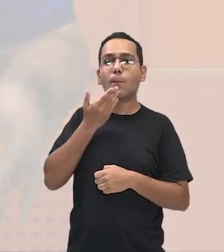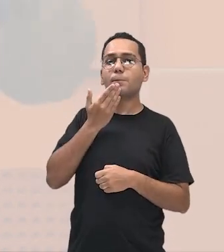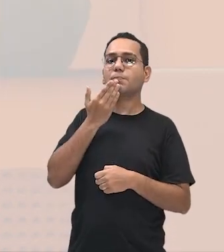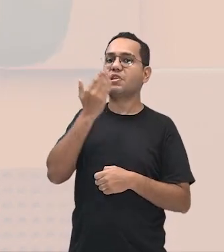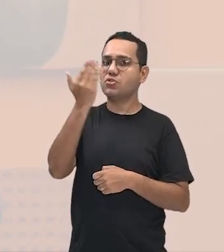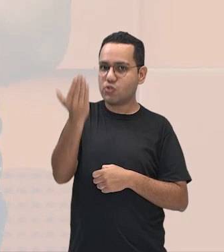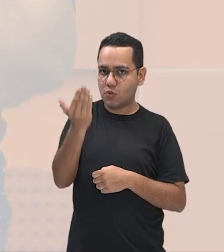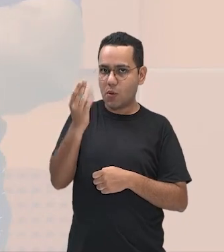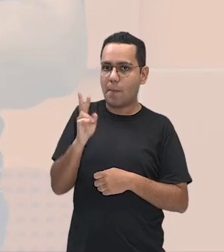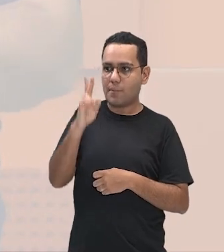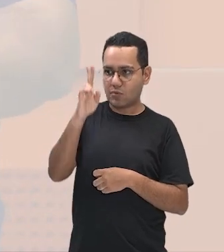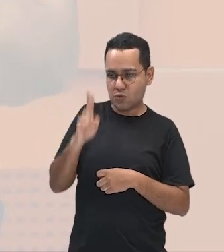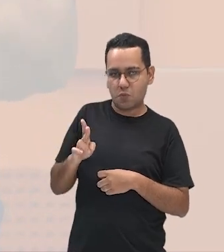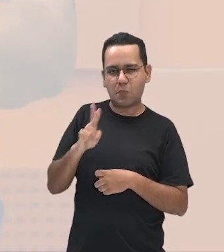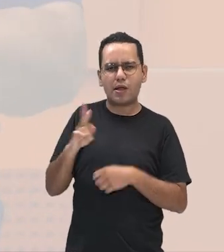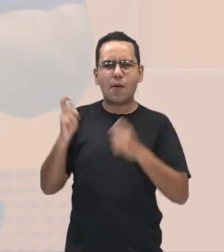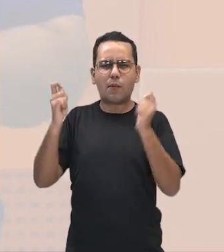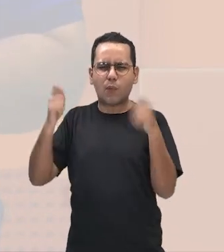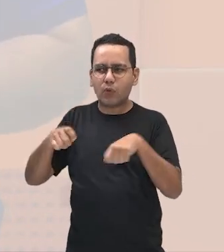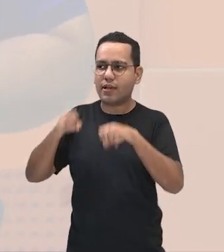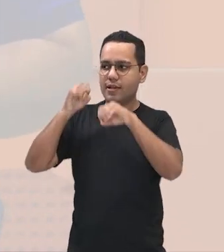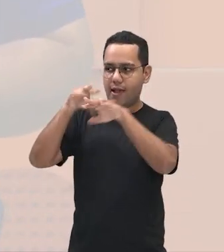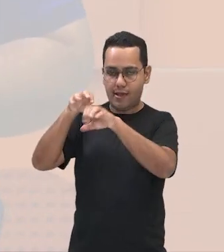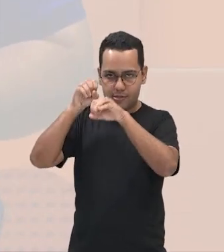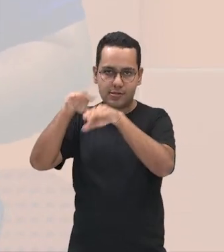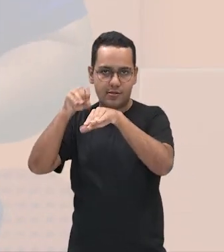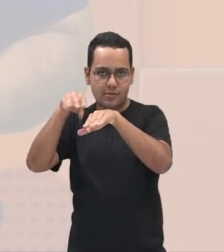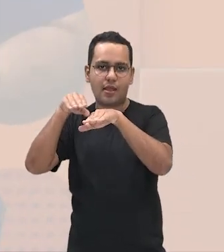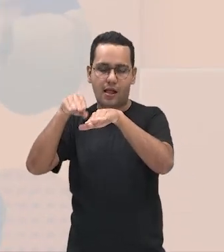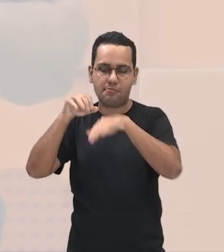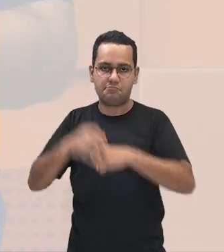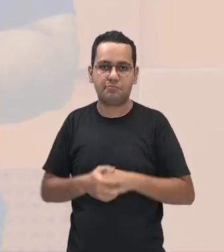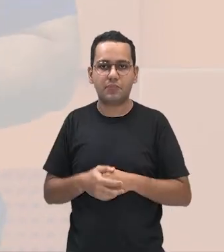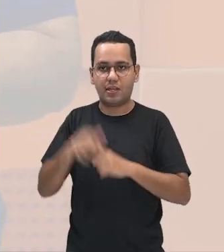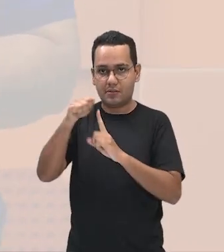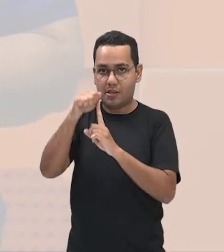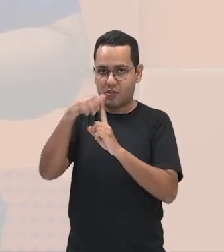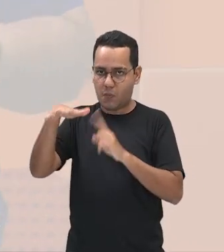esses padres pudessem também dar aula nas universidades.